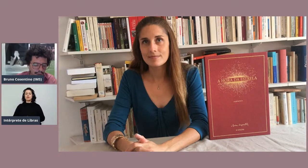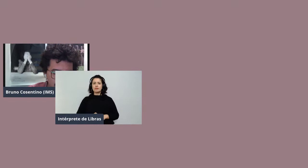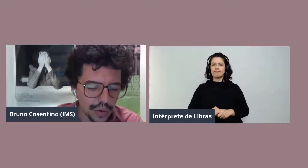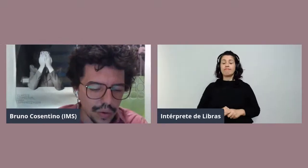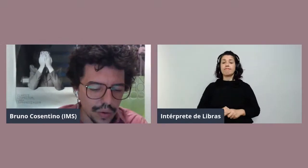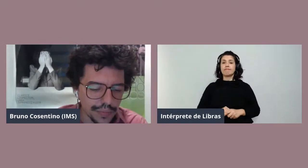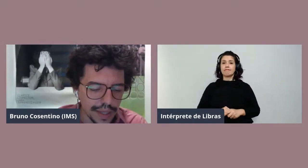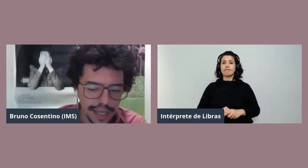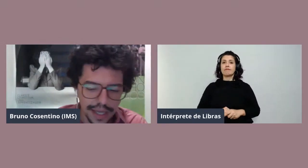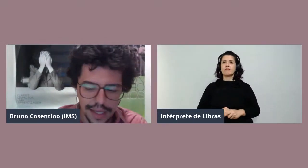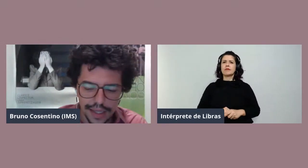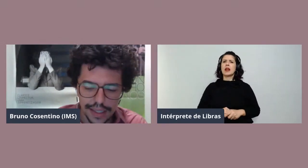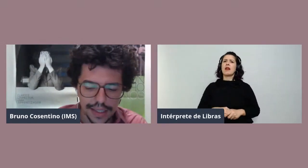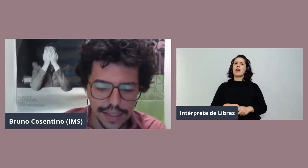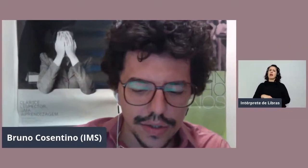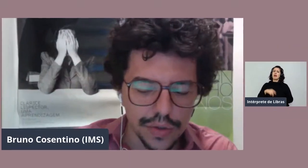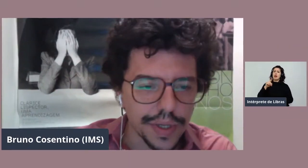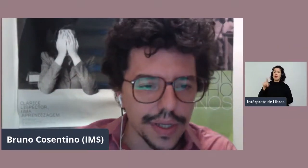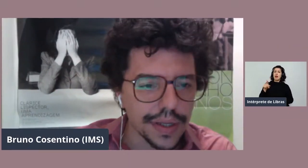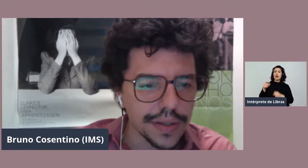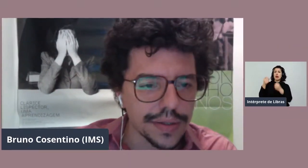Isso que ela falou